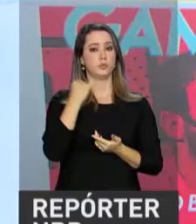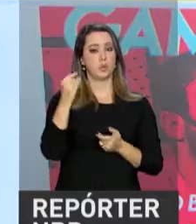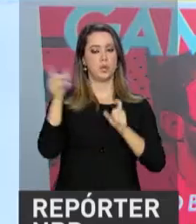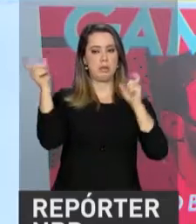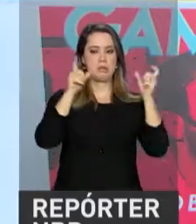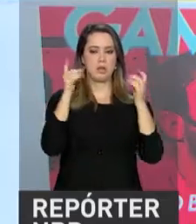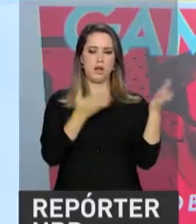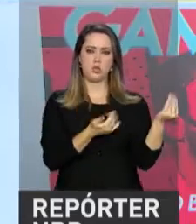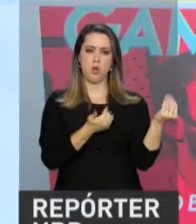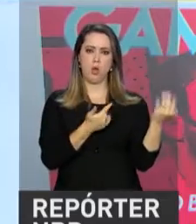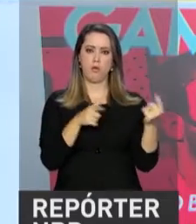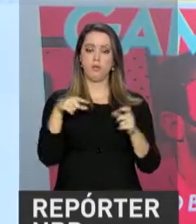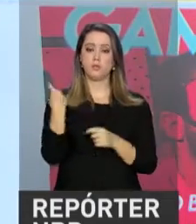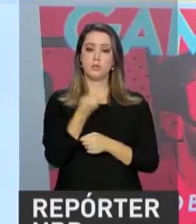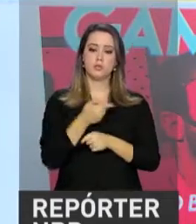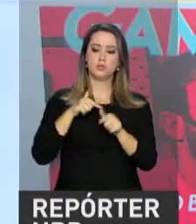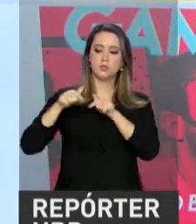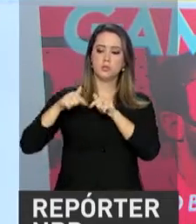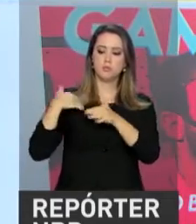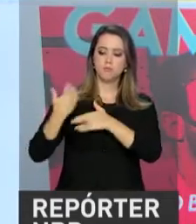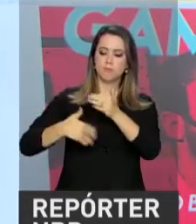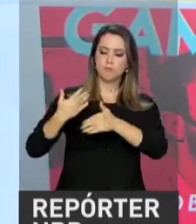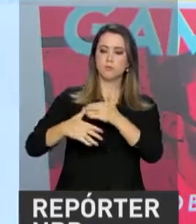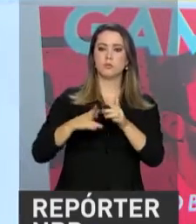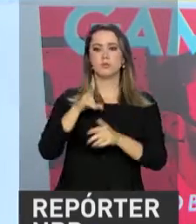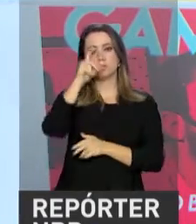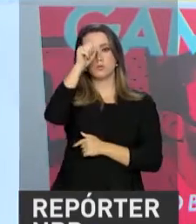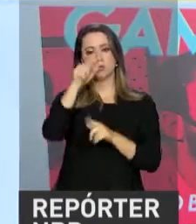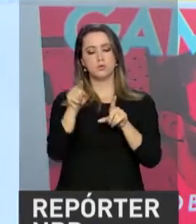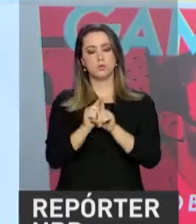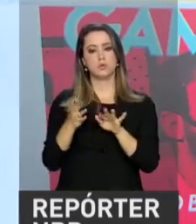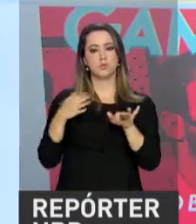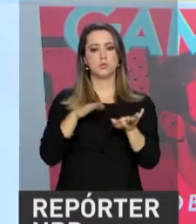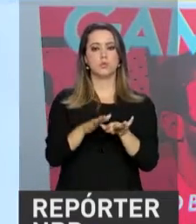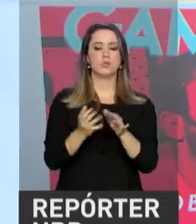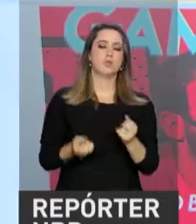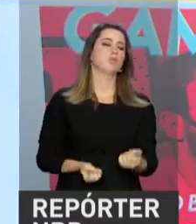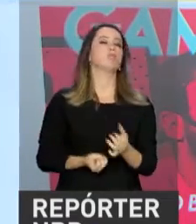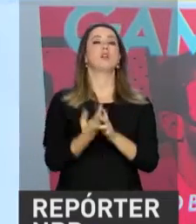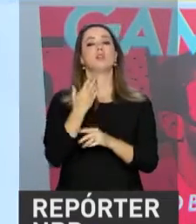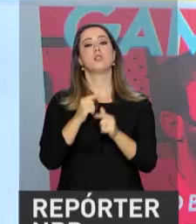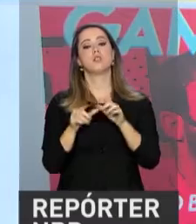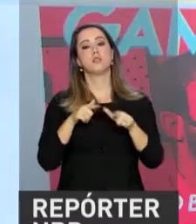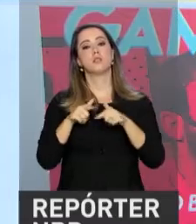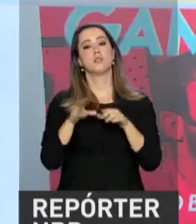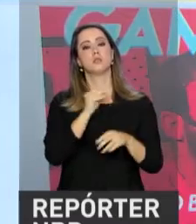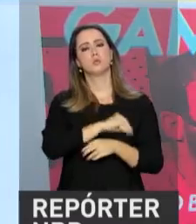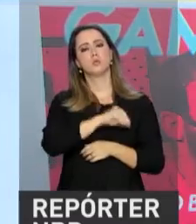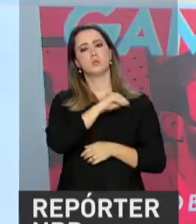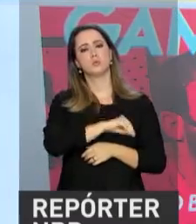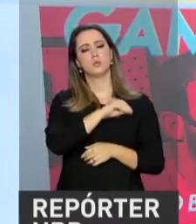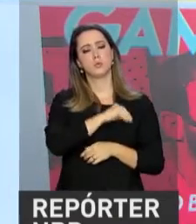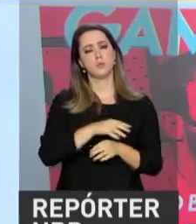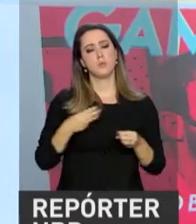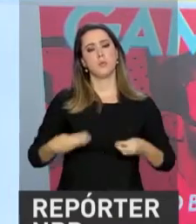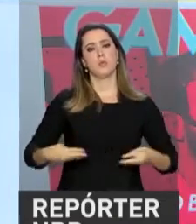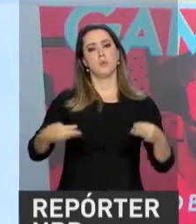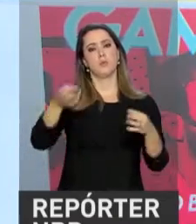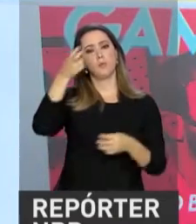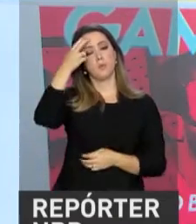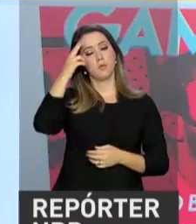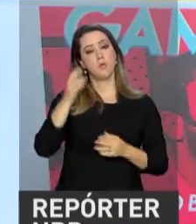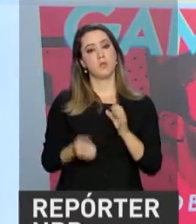atrai muitos jovens ea gente está trabalhando muito forte na inclusão na geração de renda é alguém que está com essa campanha é